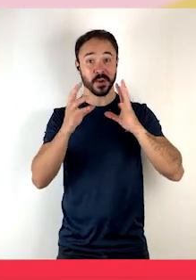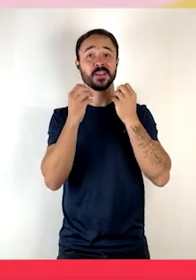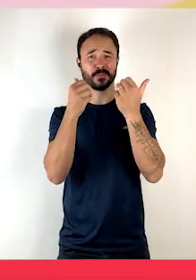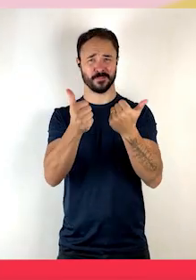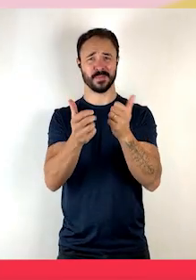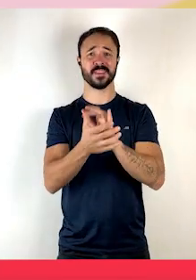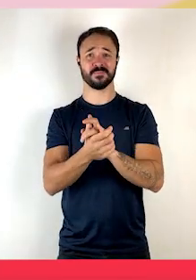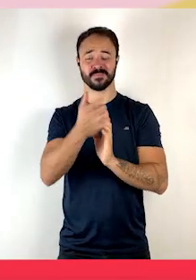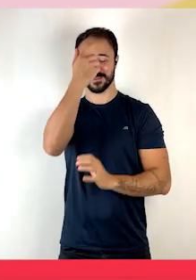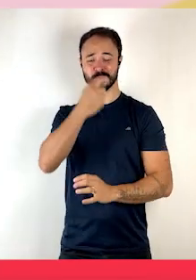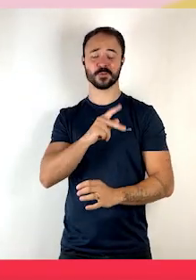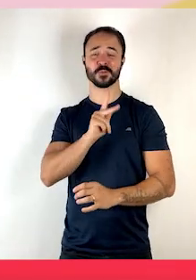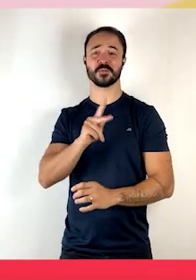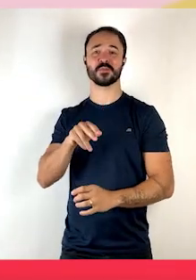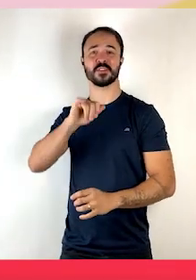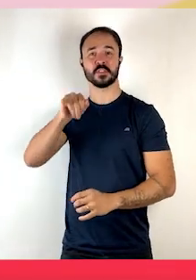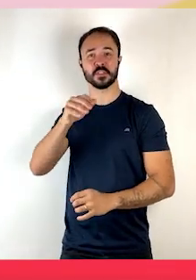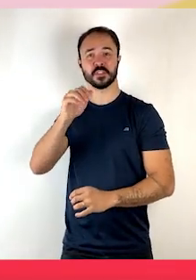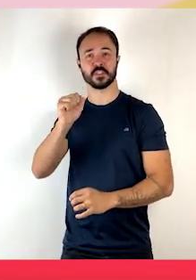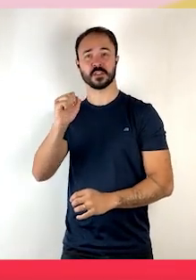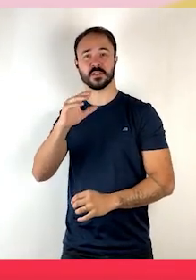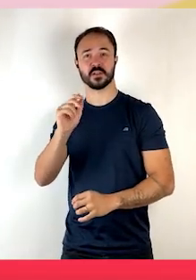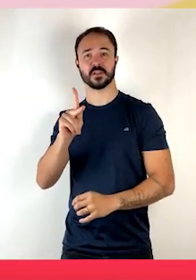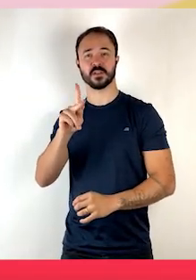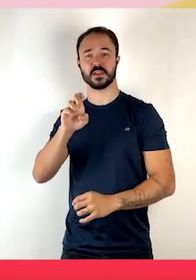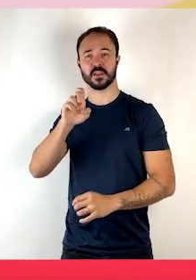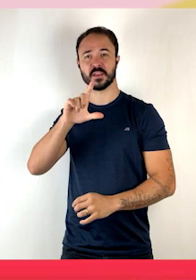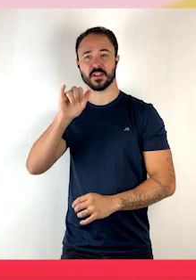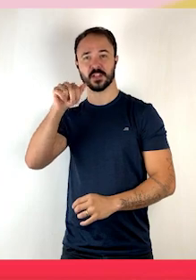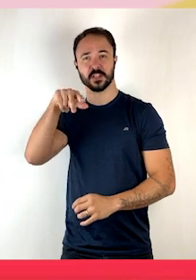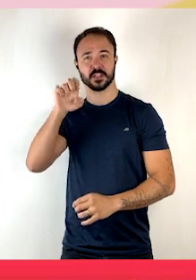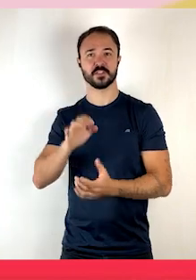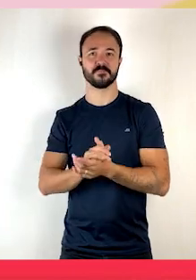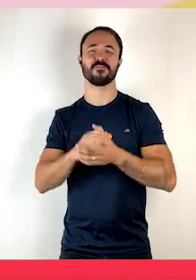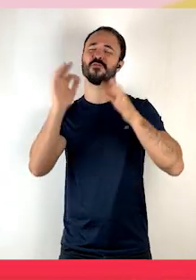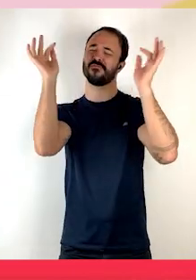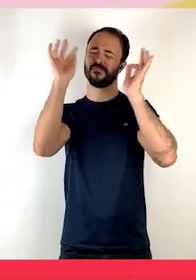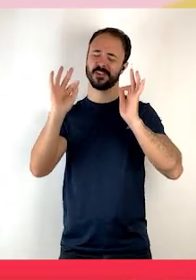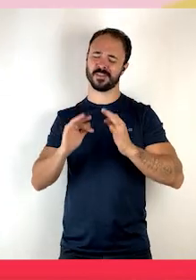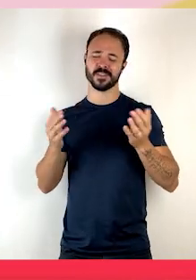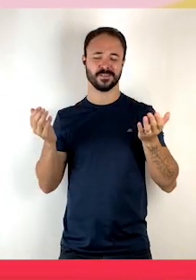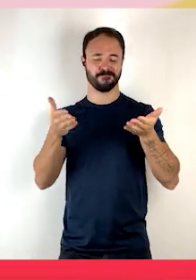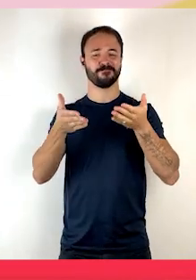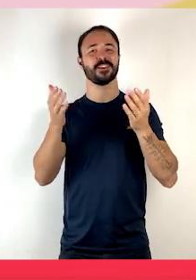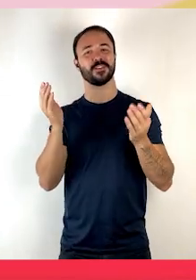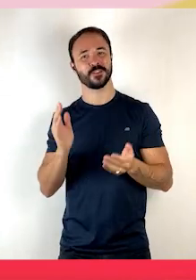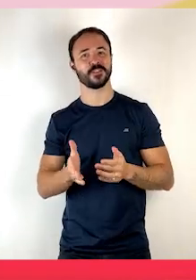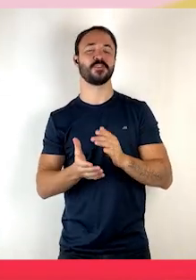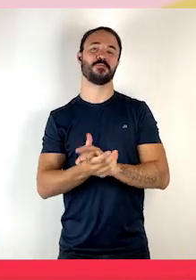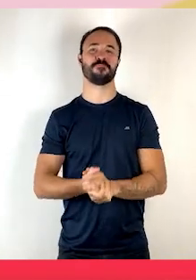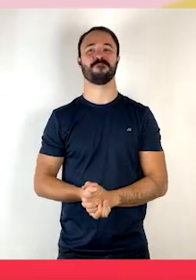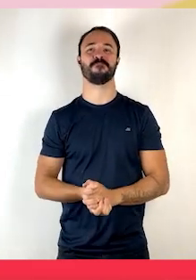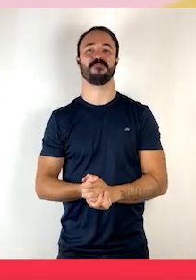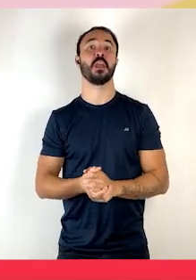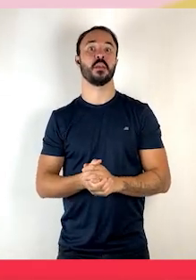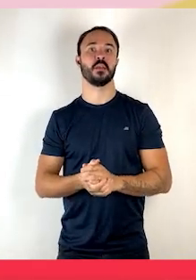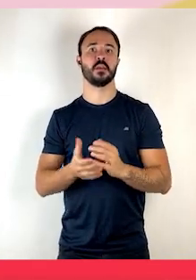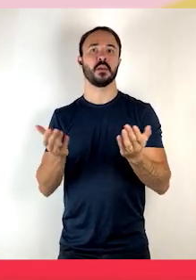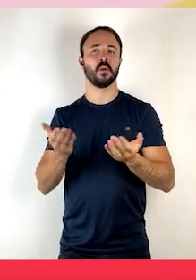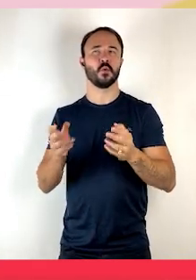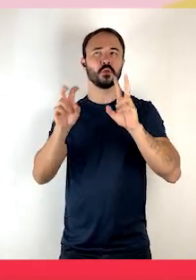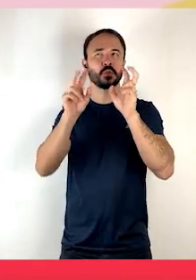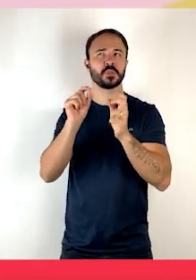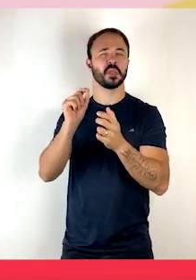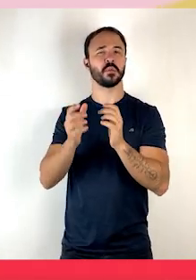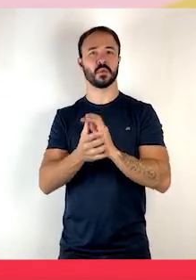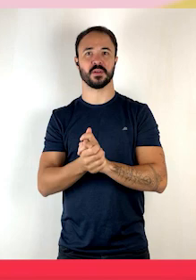Olá, crianças! Tudo bem com vocês? Eu sou a tia Jaqueline. Estou feliz de estar aqui com você hoje. Vamos falar